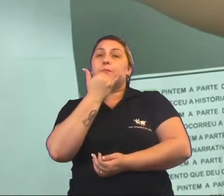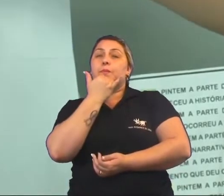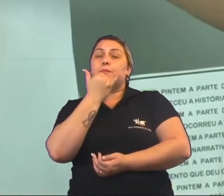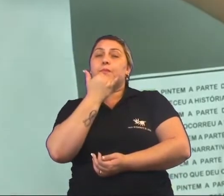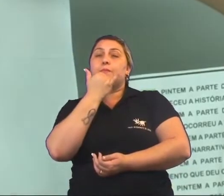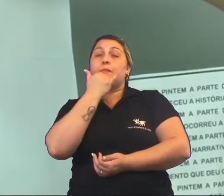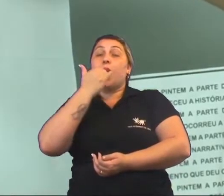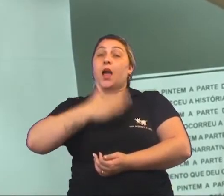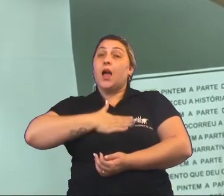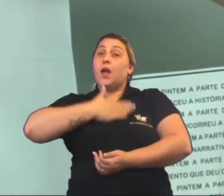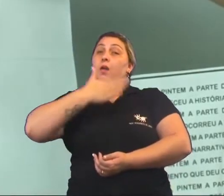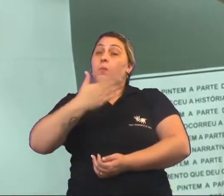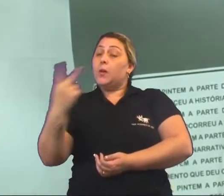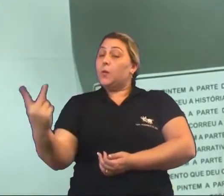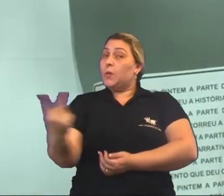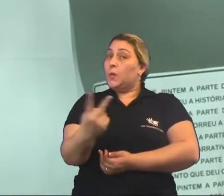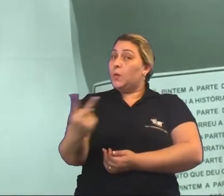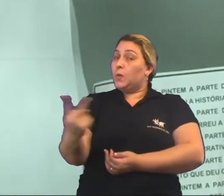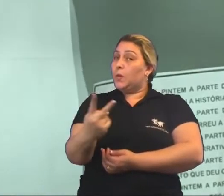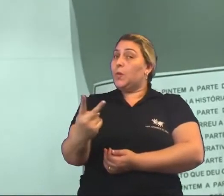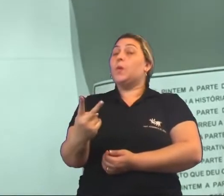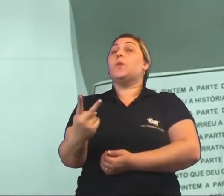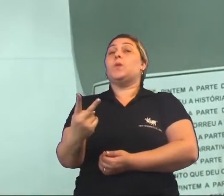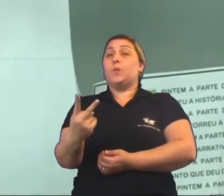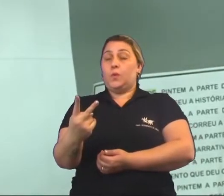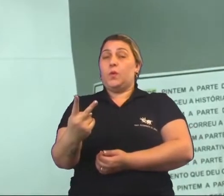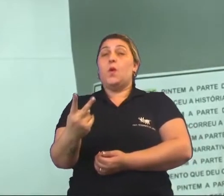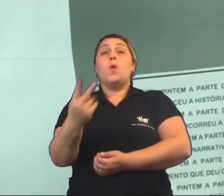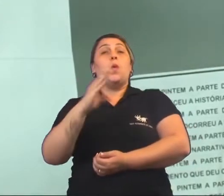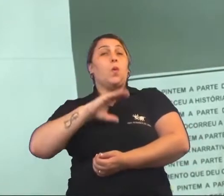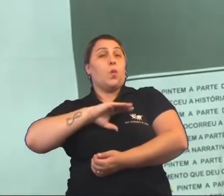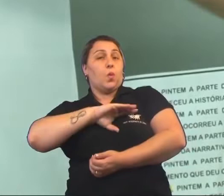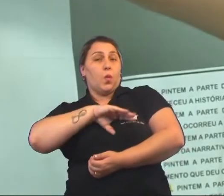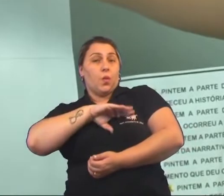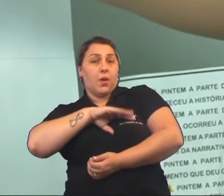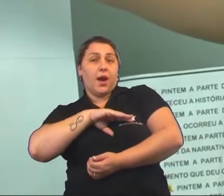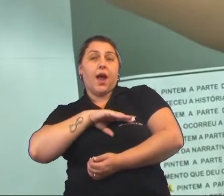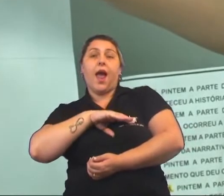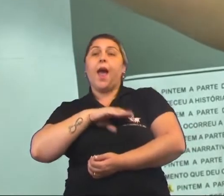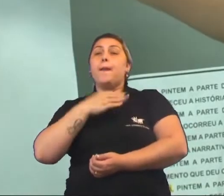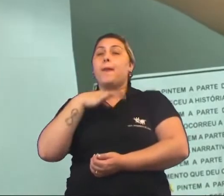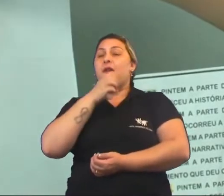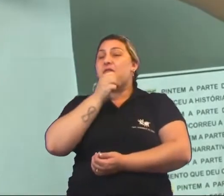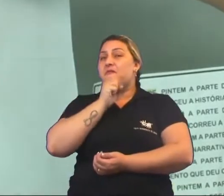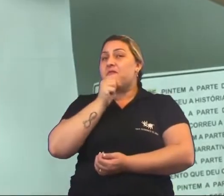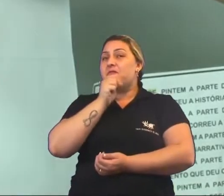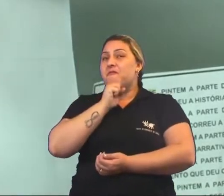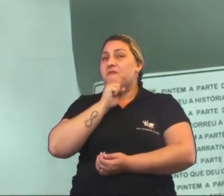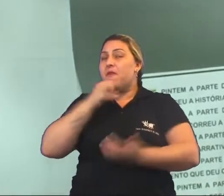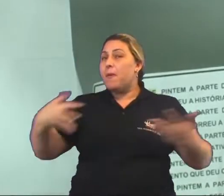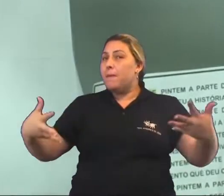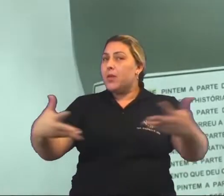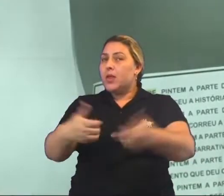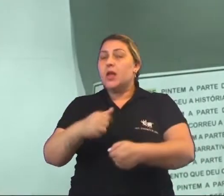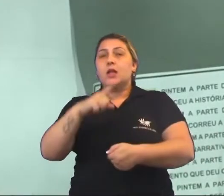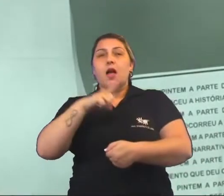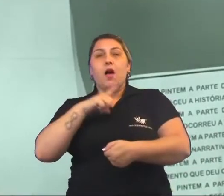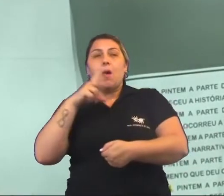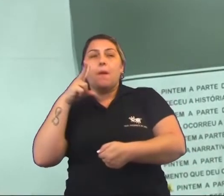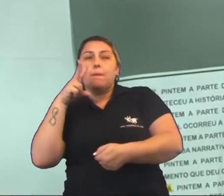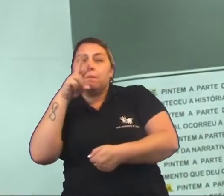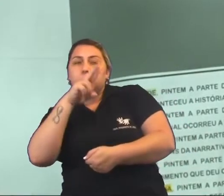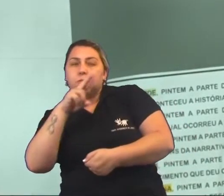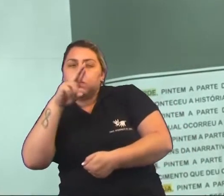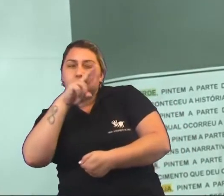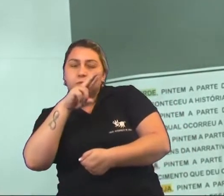para a surpresa de ambos, Curvelo, um colega mais velho e ardiloso, estava